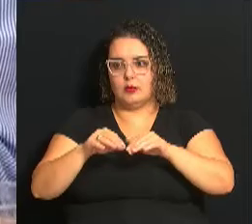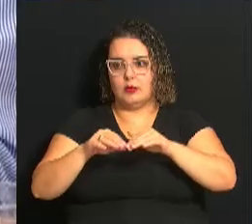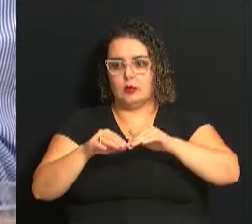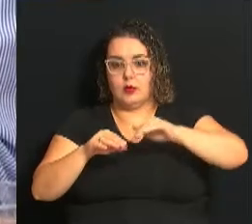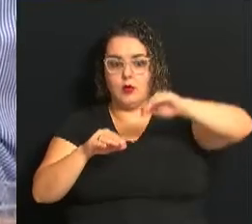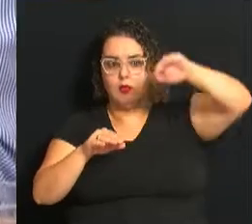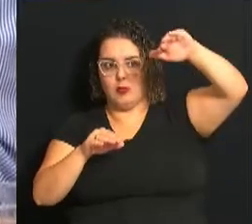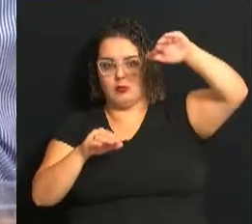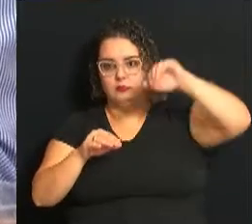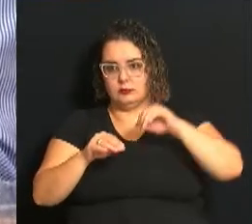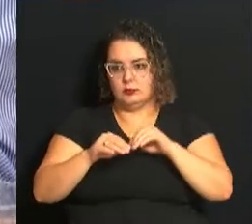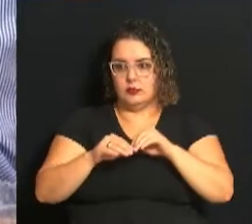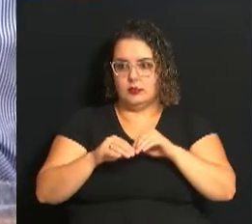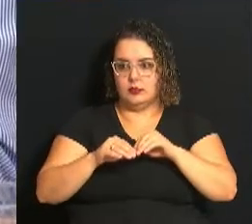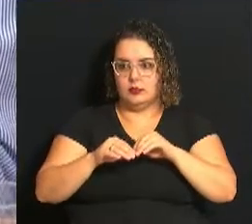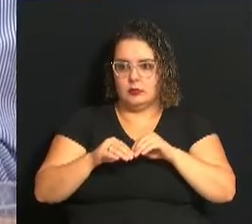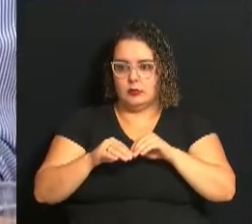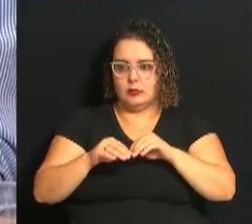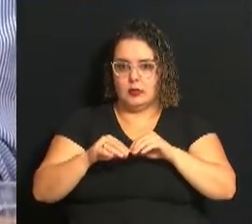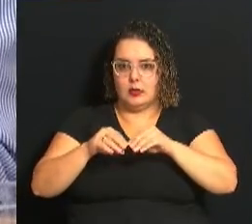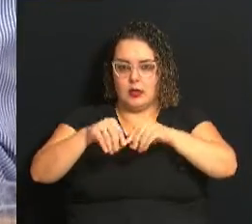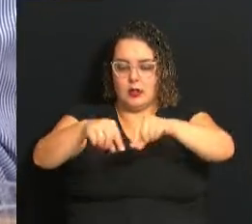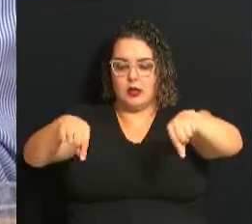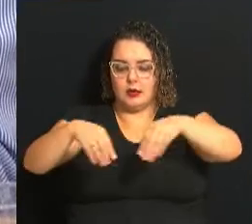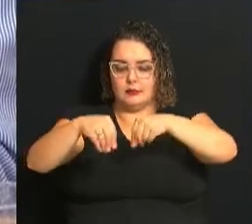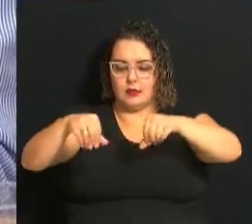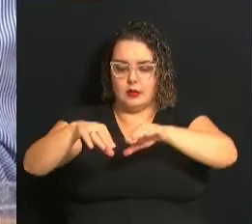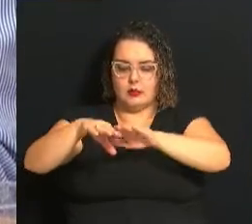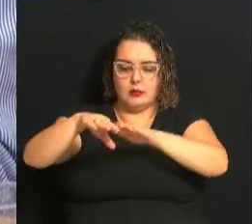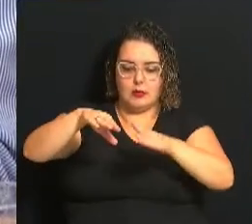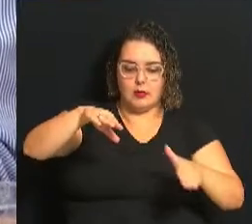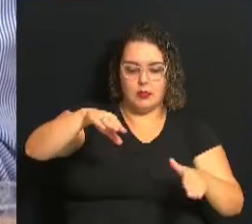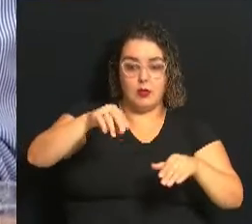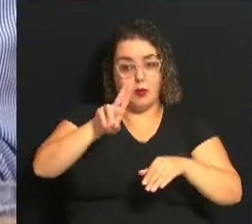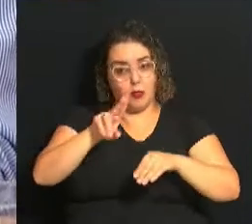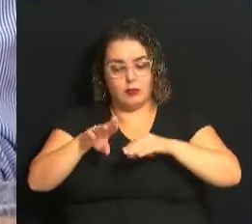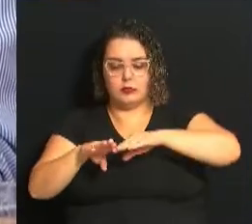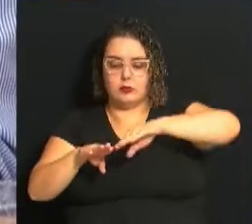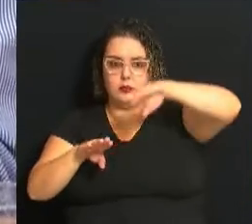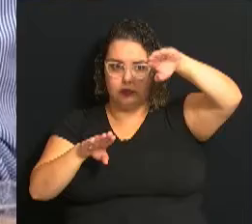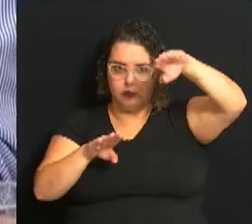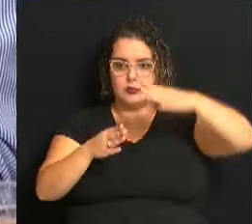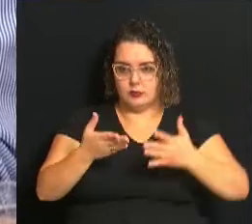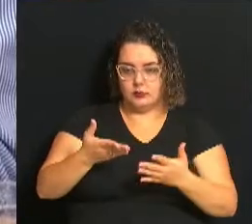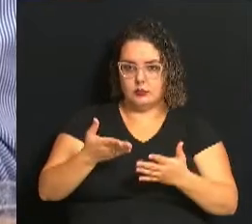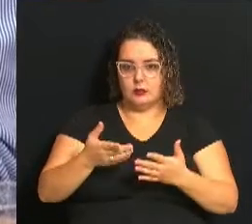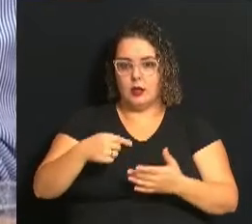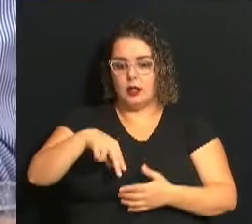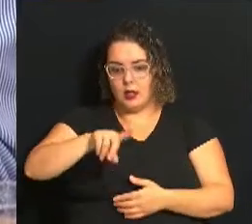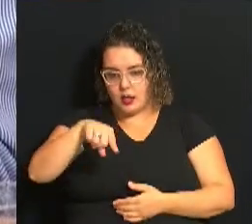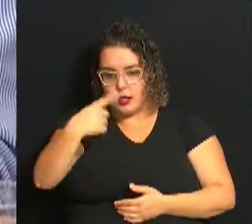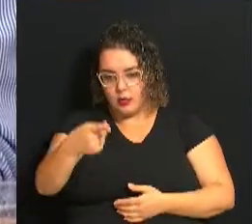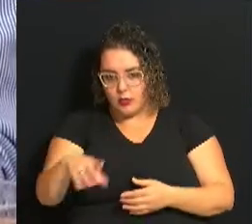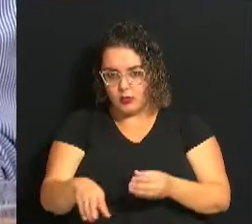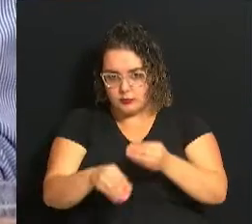tem terrenos que são assim, você tem terrenos que são assim. E a outra emenda que a gente coloca é em